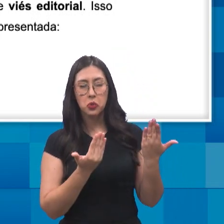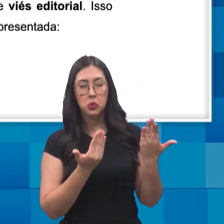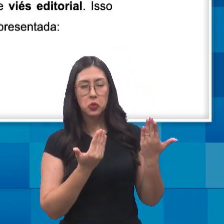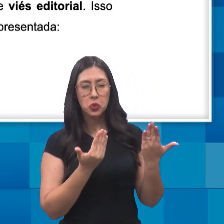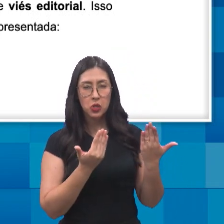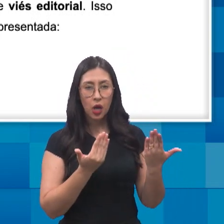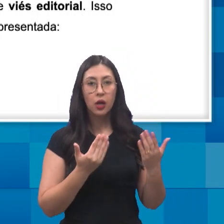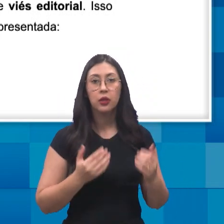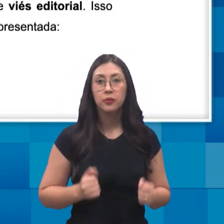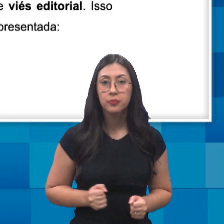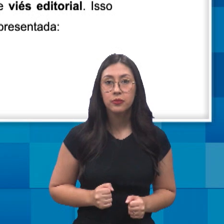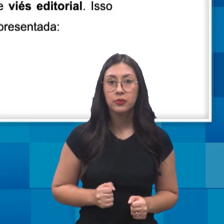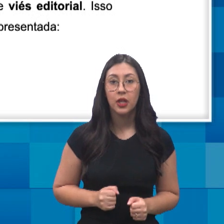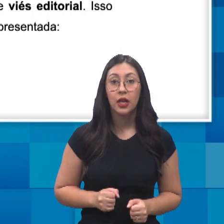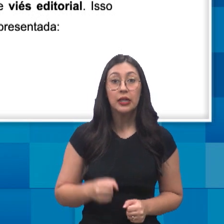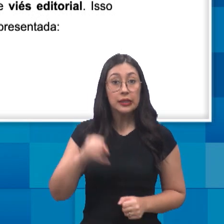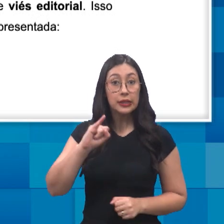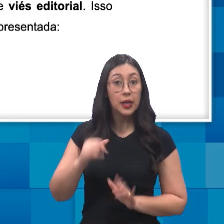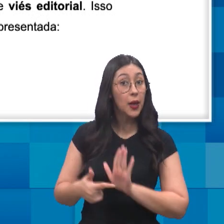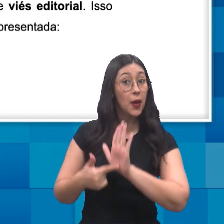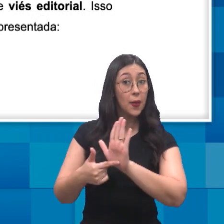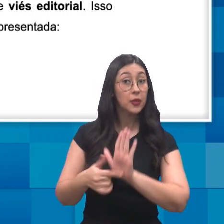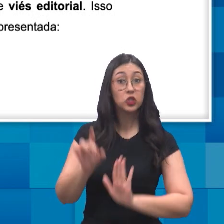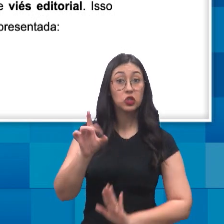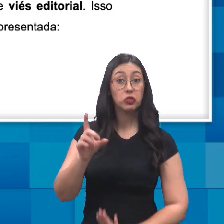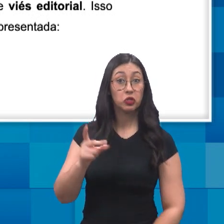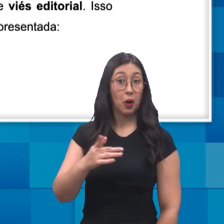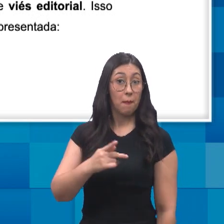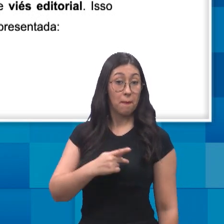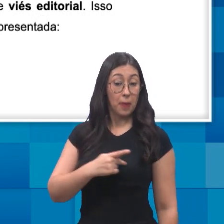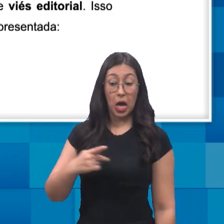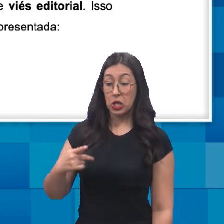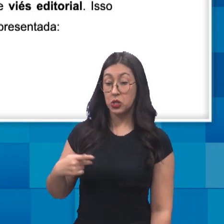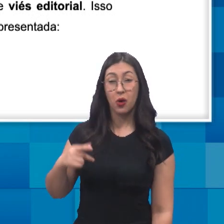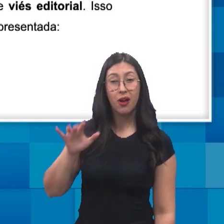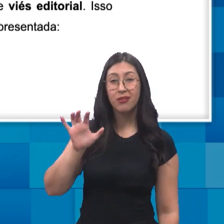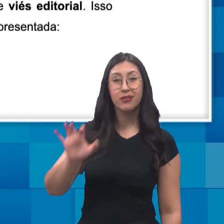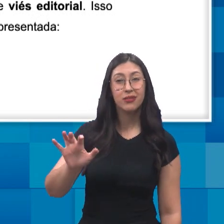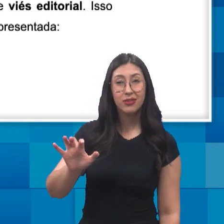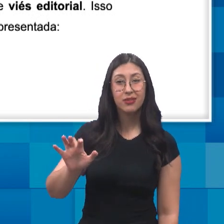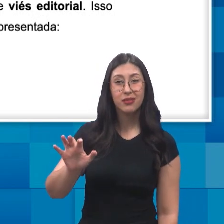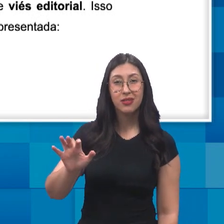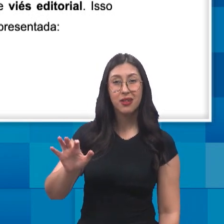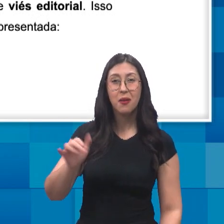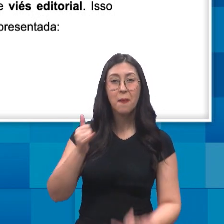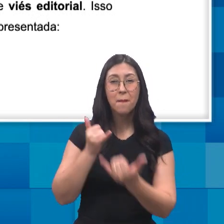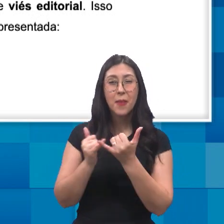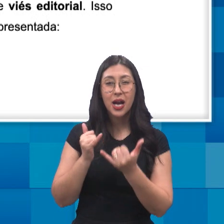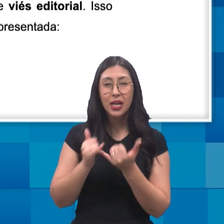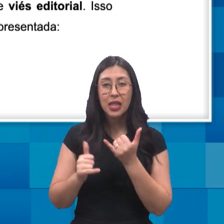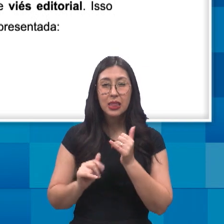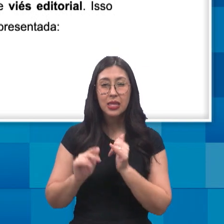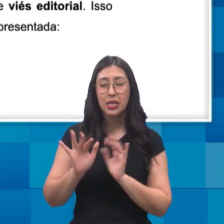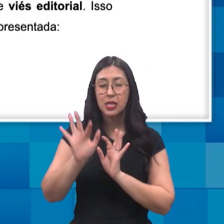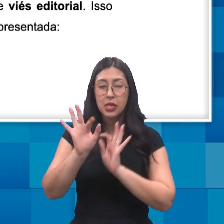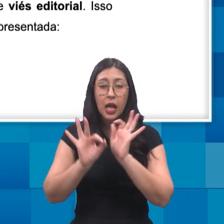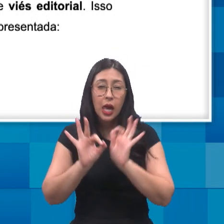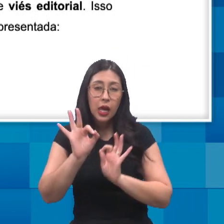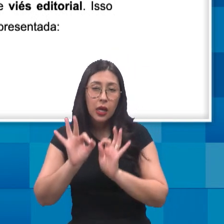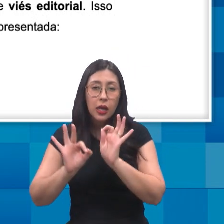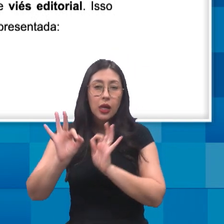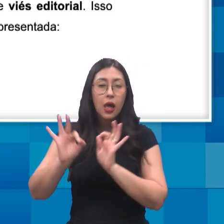uso isolado do título pastor, apenas nesta matéria, sugere viés editorial. Isso fomentou